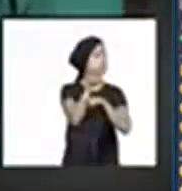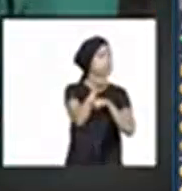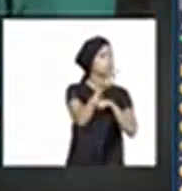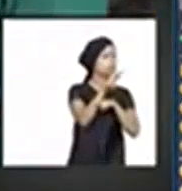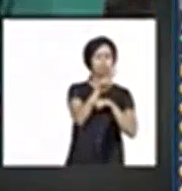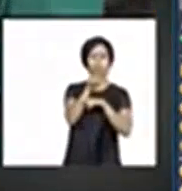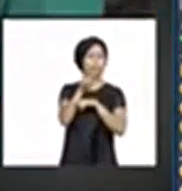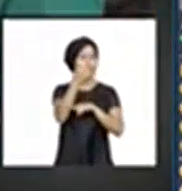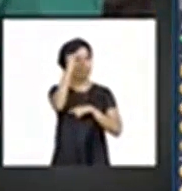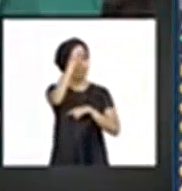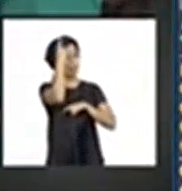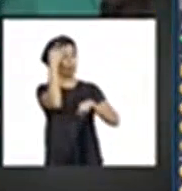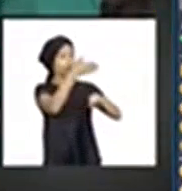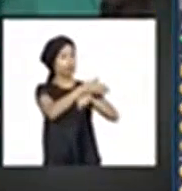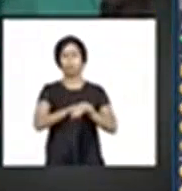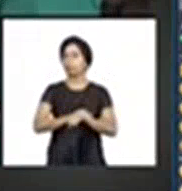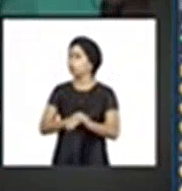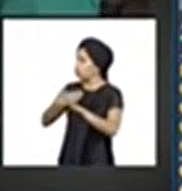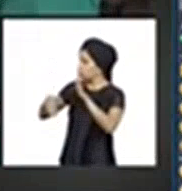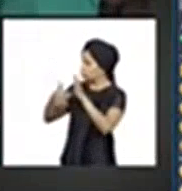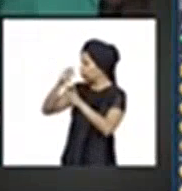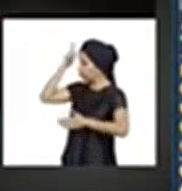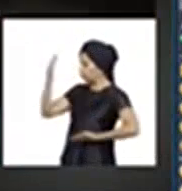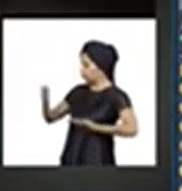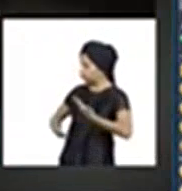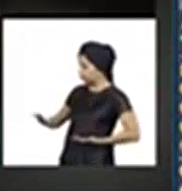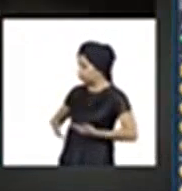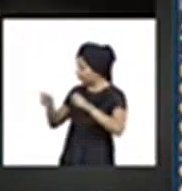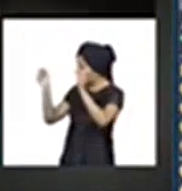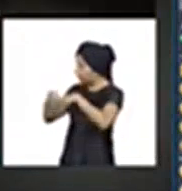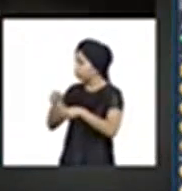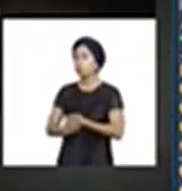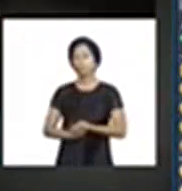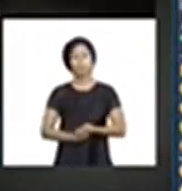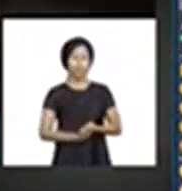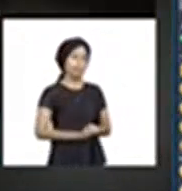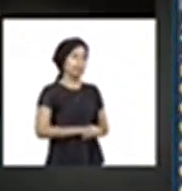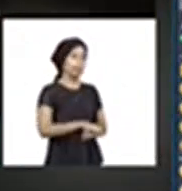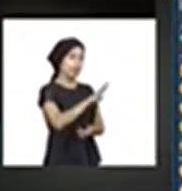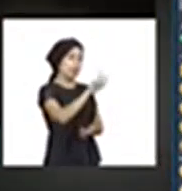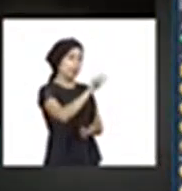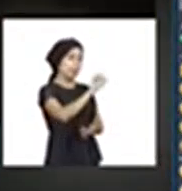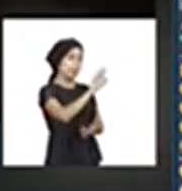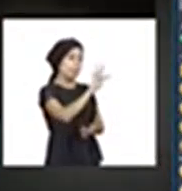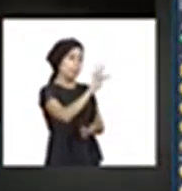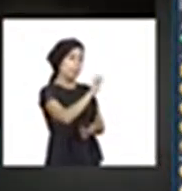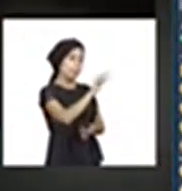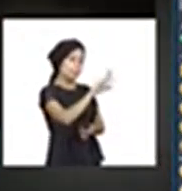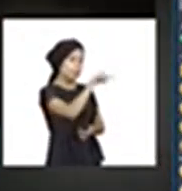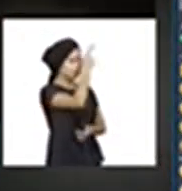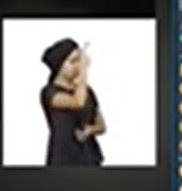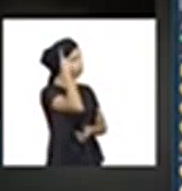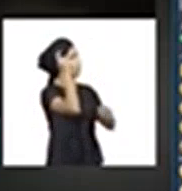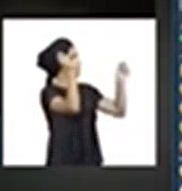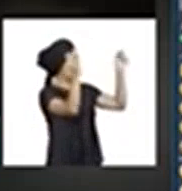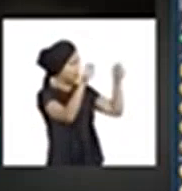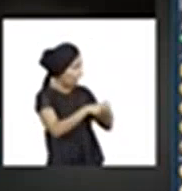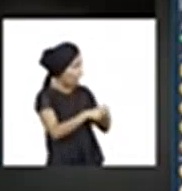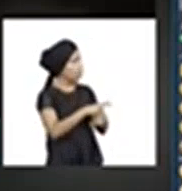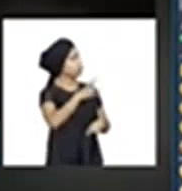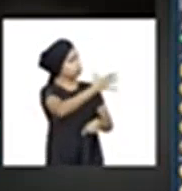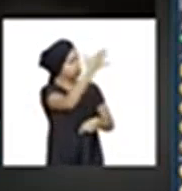E todos os trabalhadores nessa etapa são capacitados para isso? O blaster ele é capacitado, habilitado e ele tem